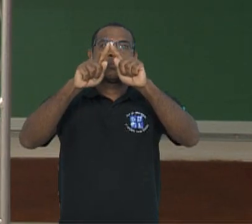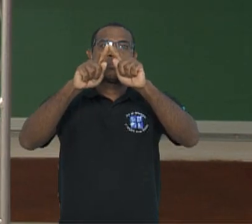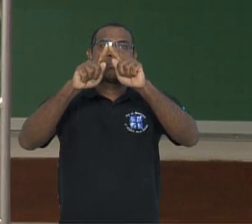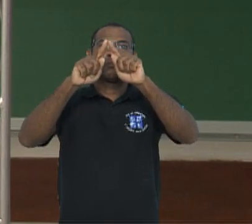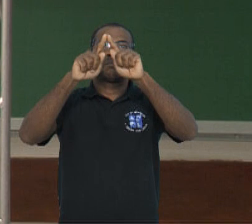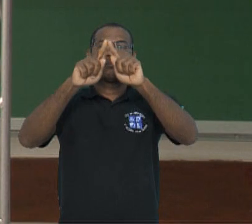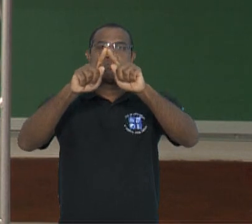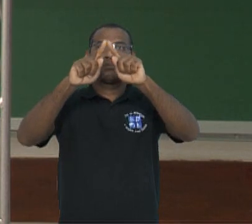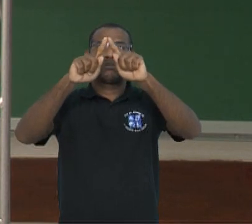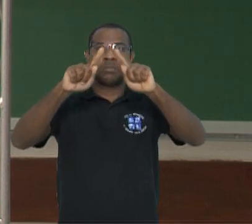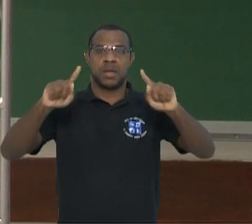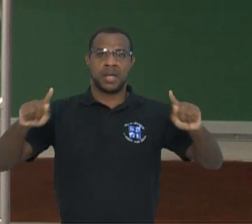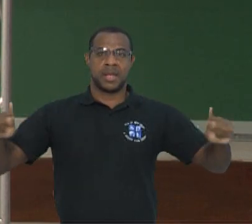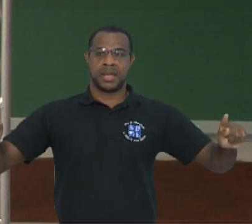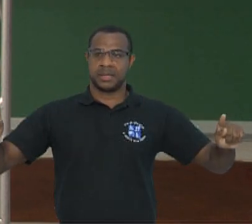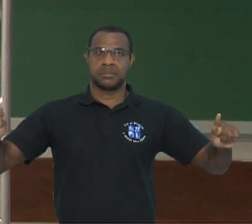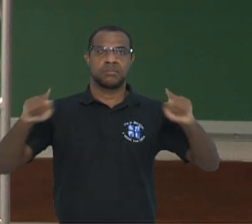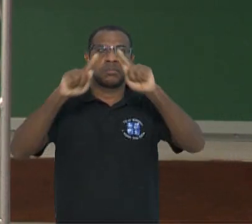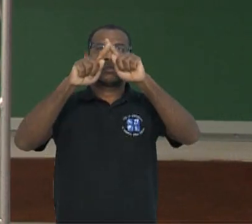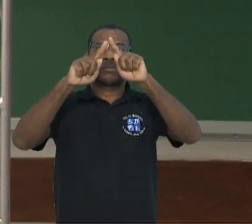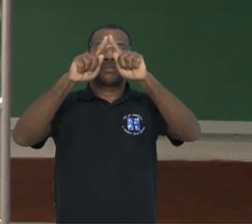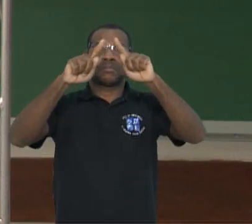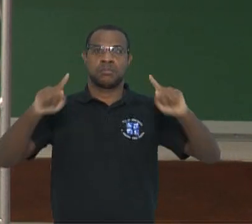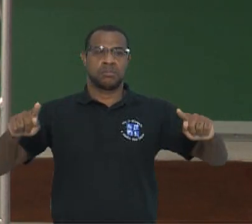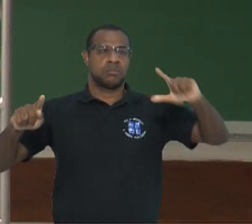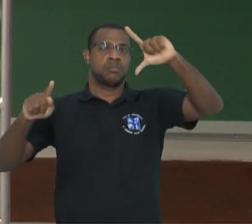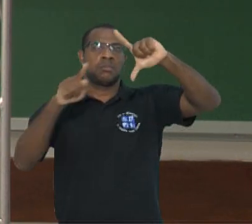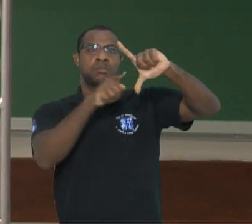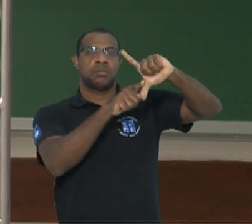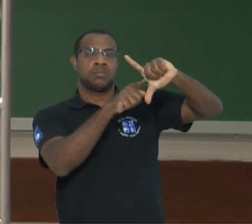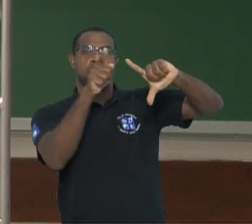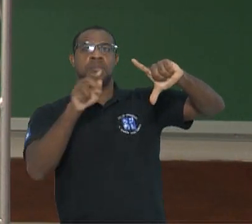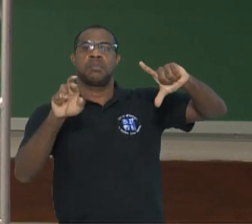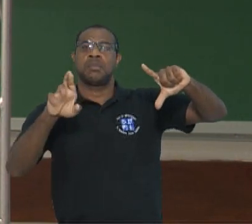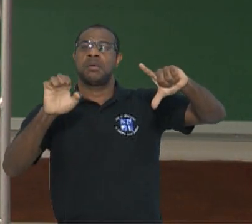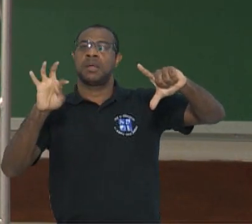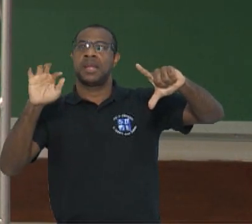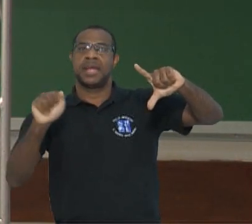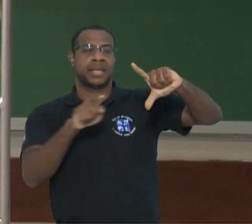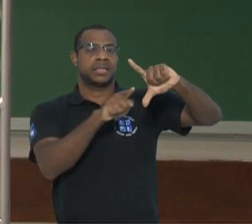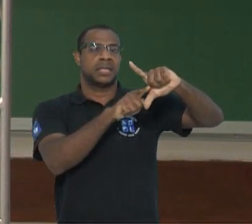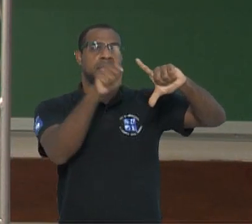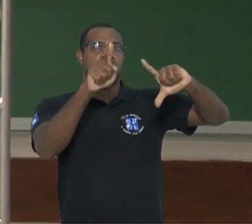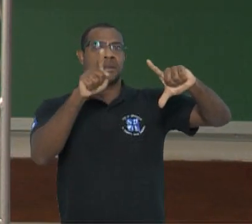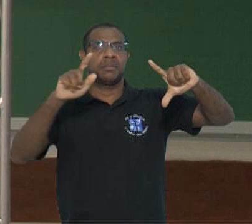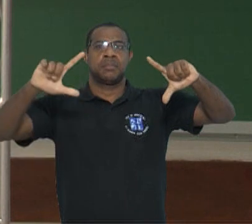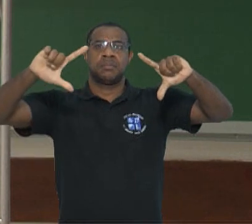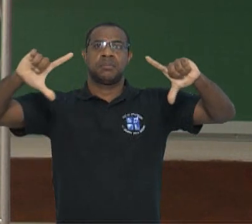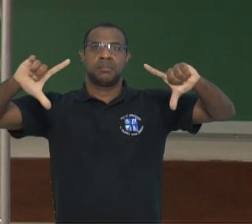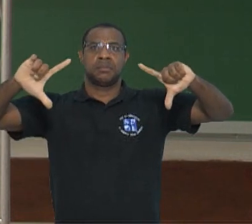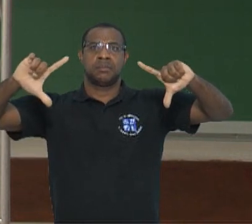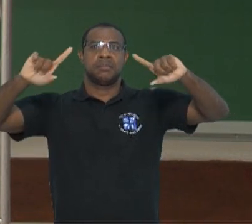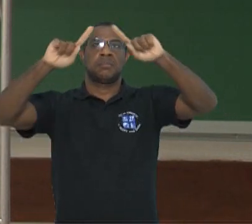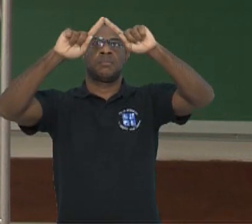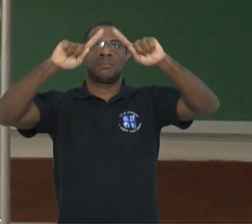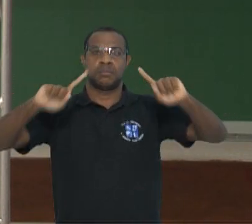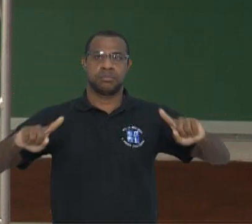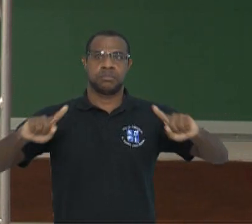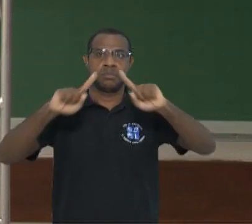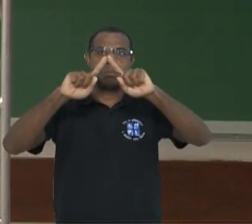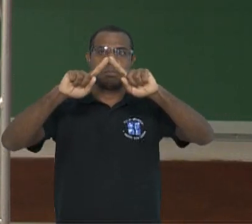a equação, as assíntotas também, elas serão em duplas, uma virada para a direita e a outra virada para